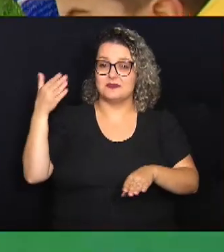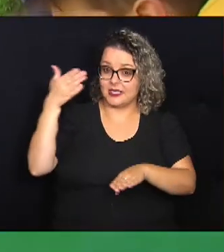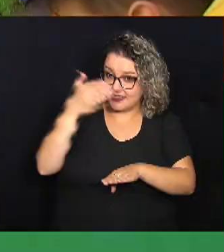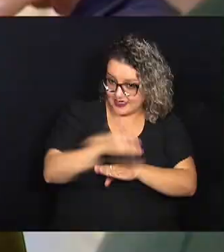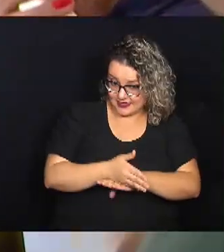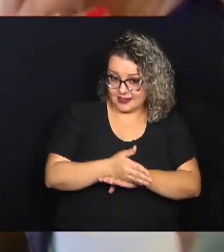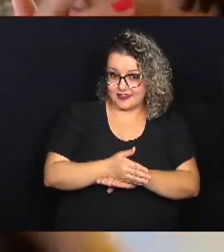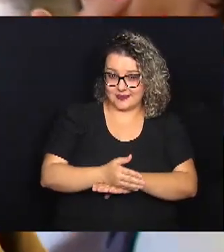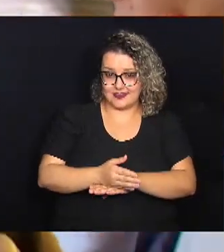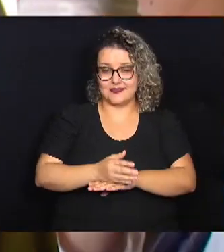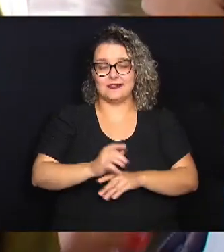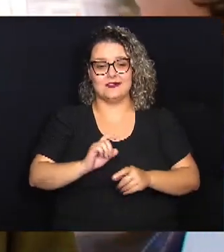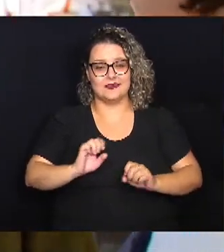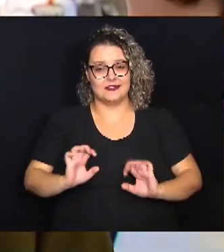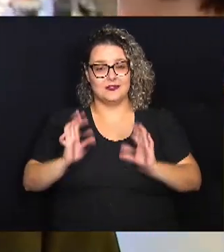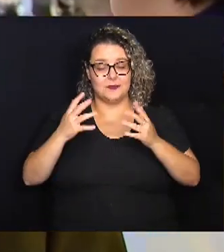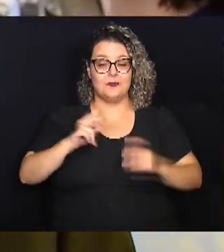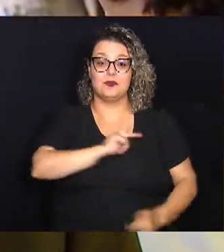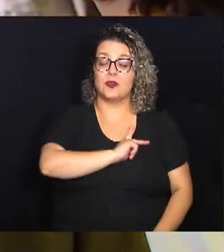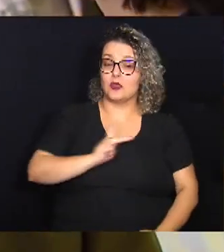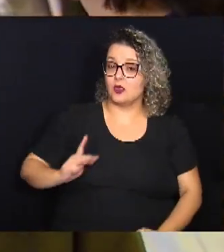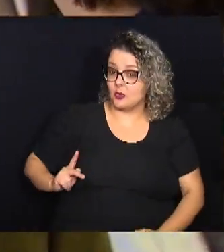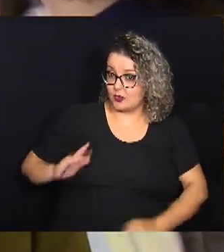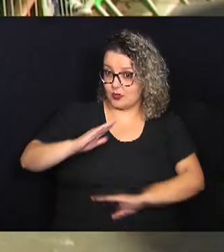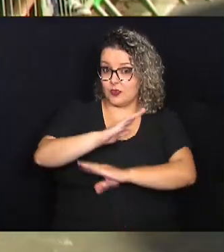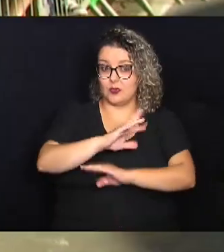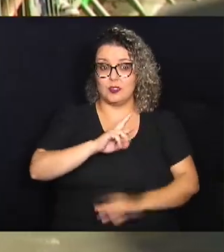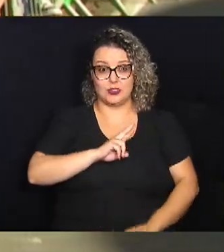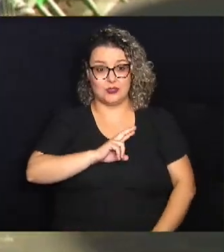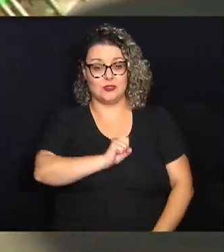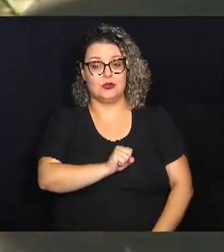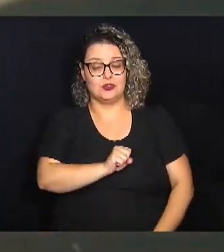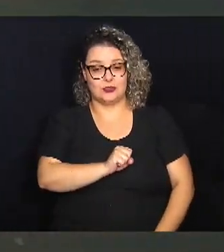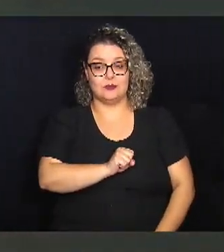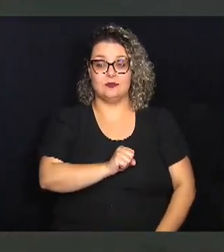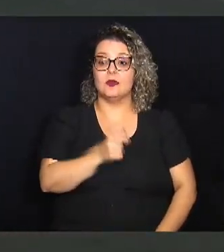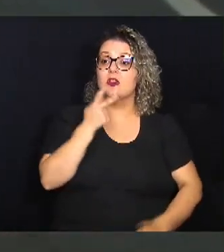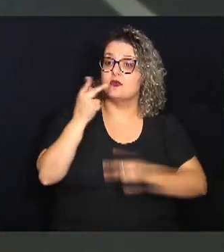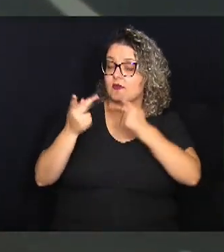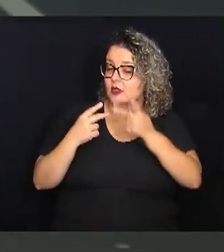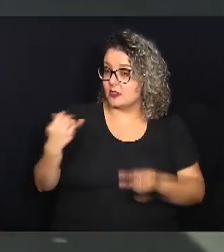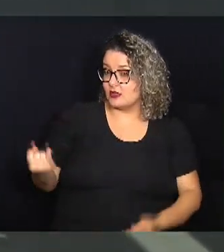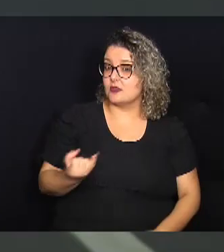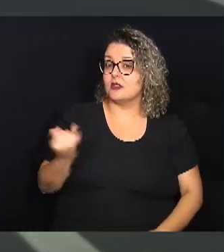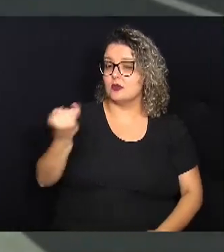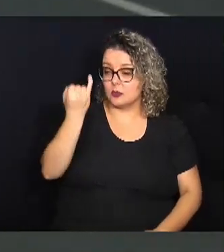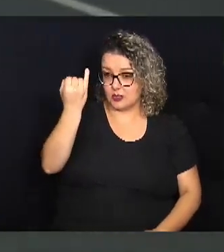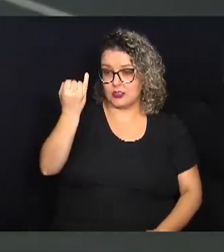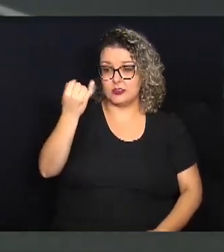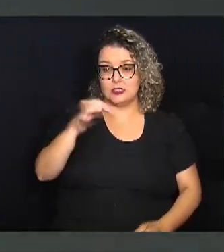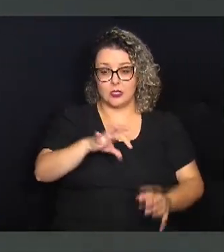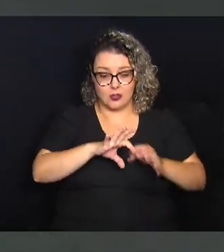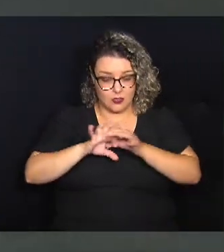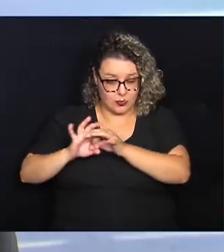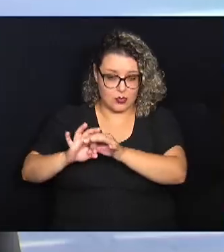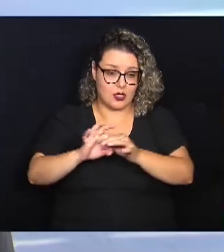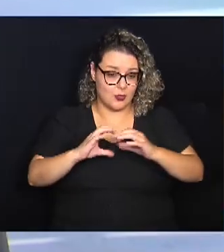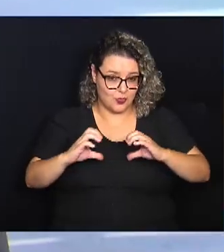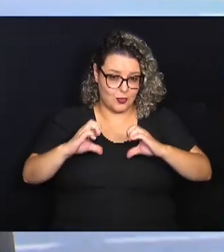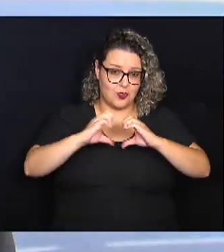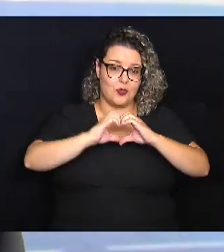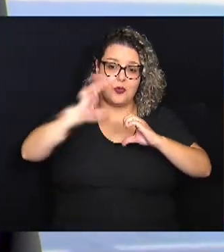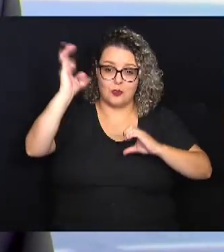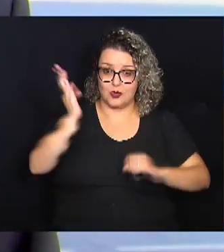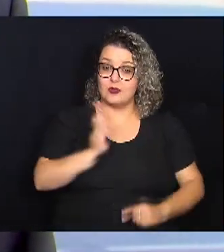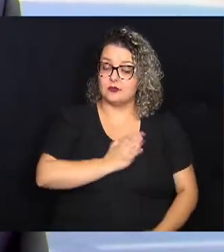da solenidade. O presidente da Câmara, Luiz Rossini, destacou a importância da união e o amor à pátria. É